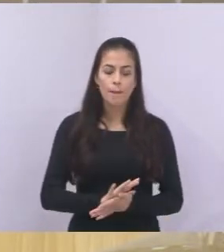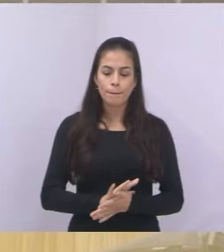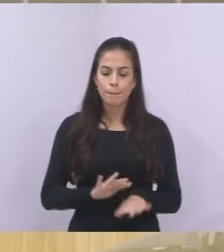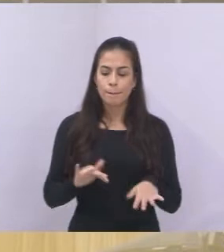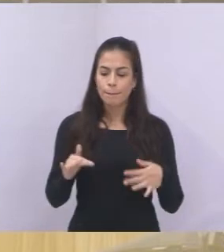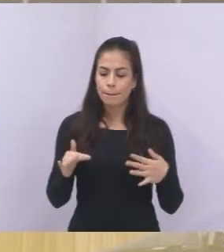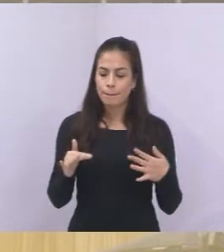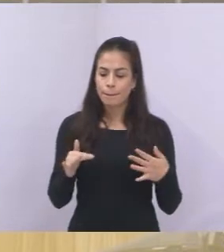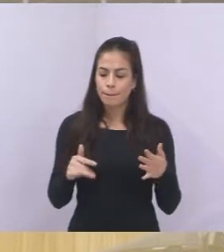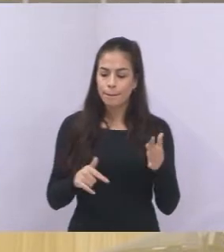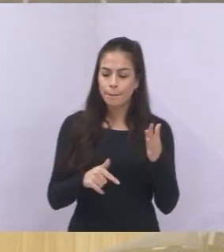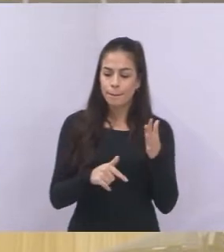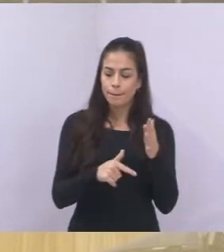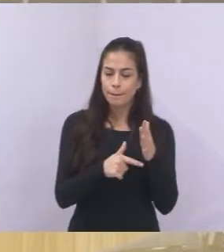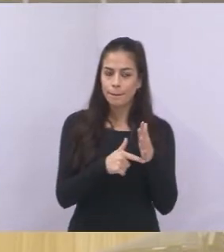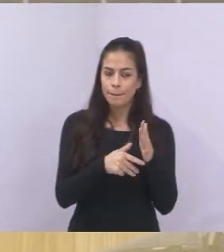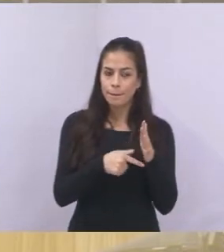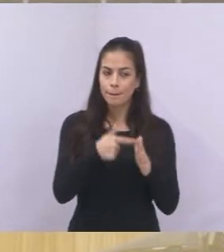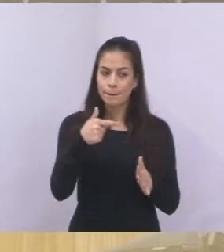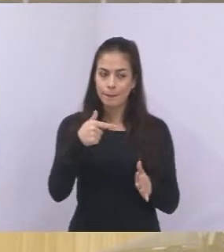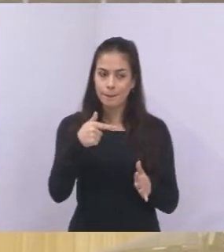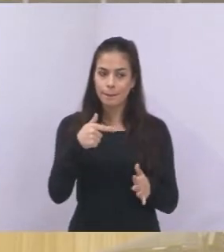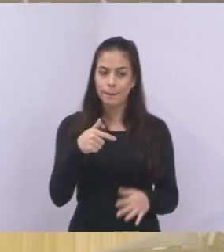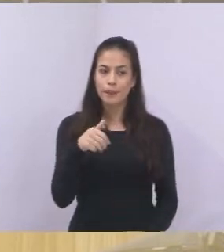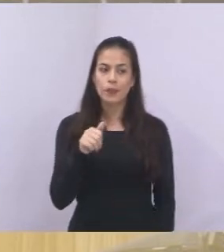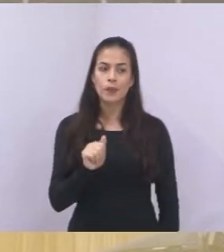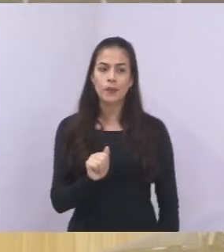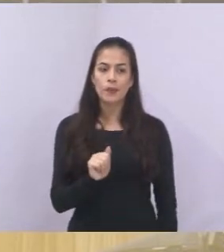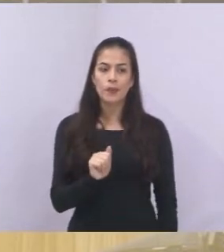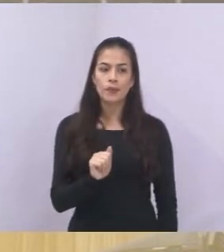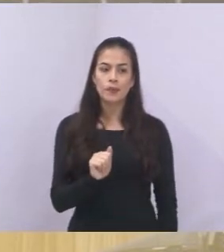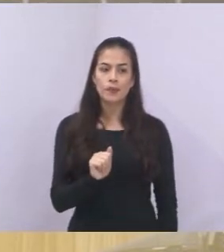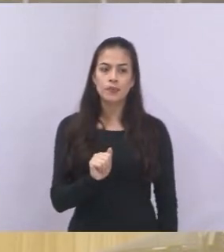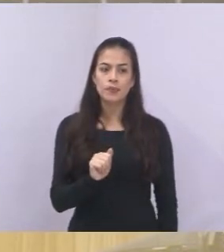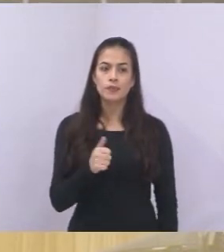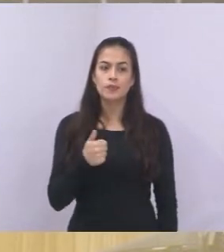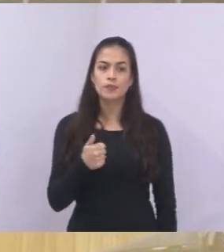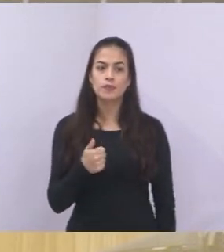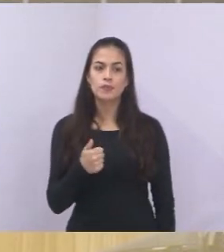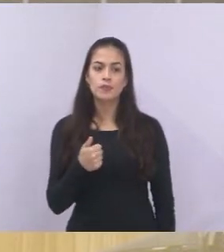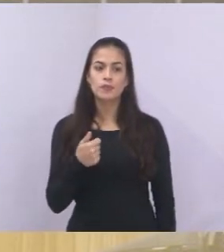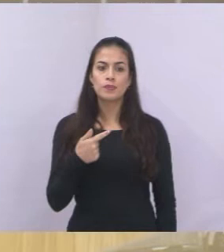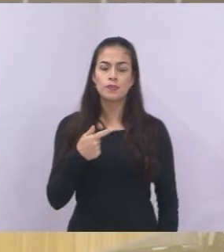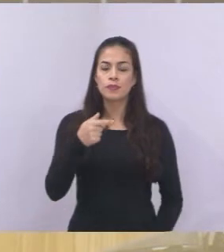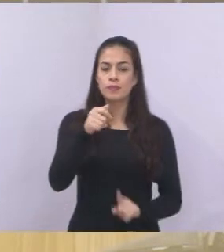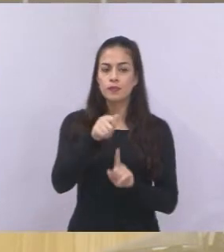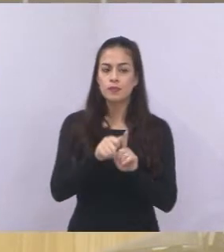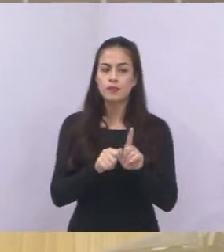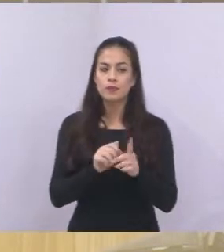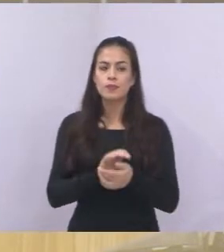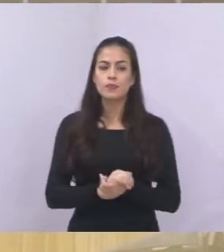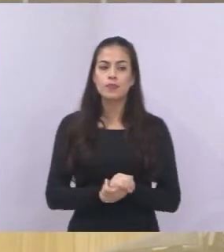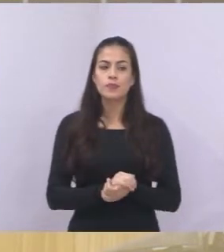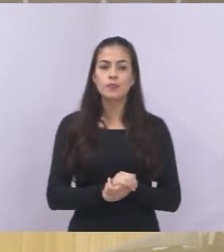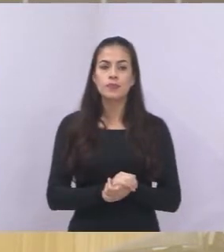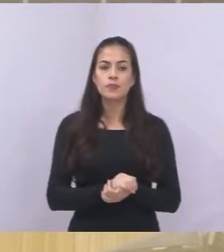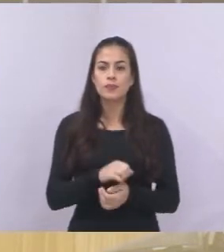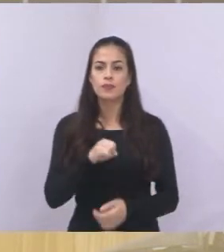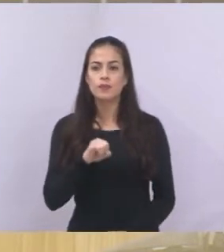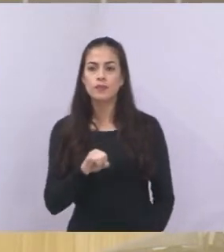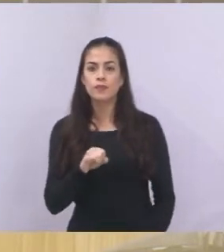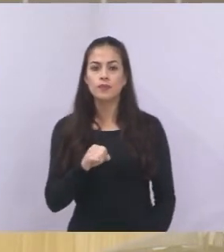Sétimo, A. 12 meses se óbito ocorrer, sem que o servidor tenha